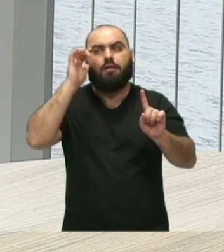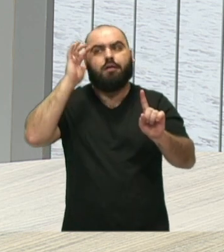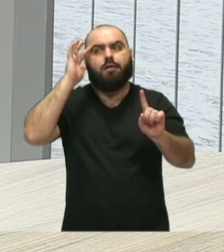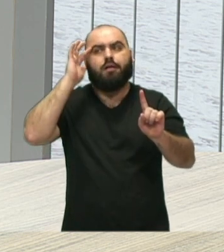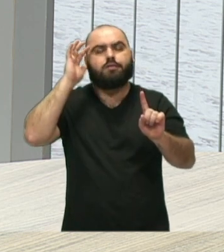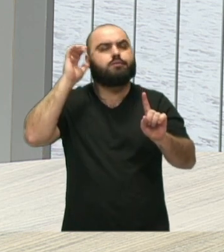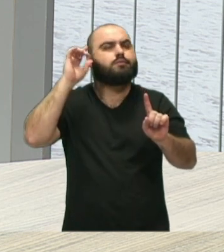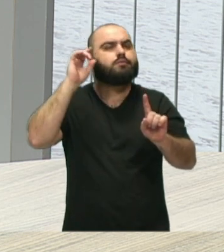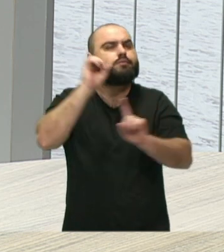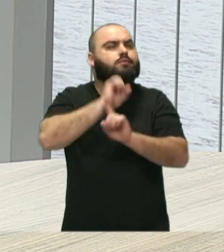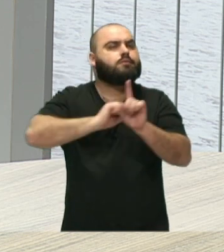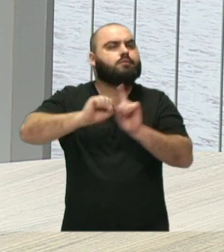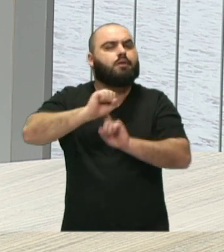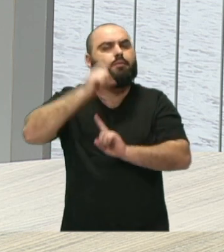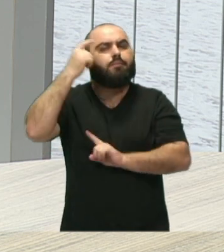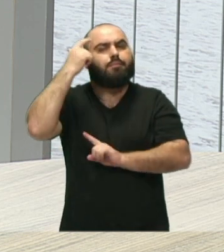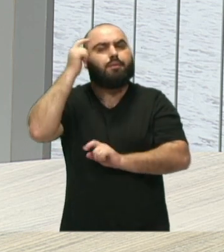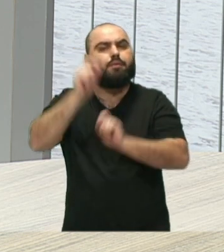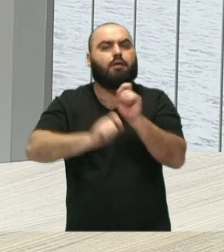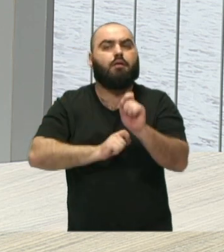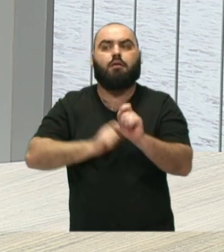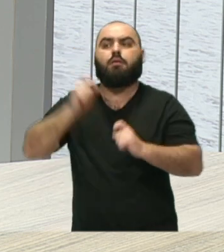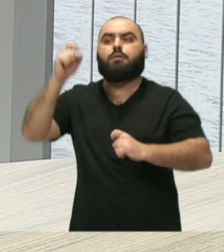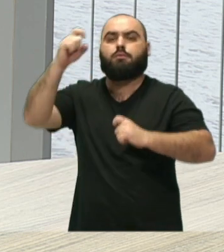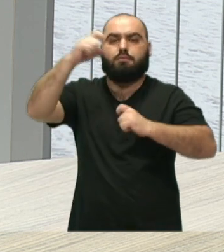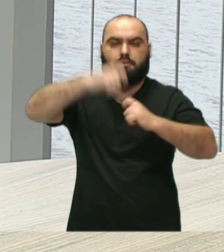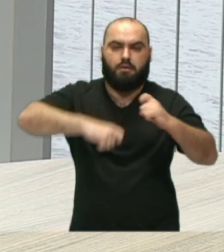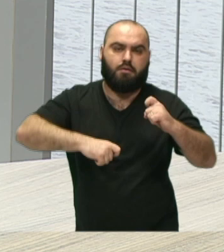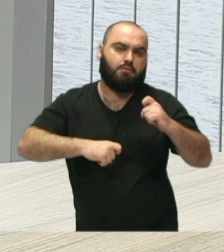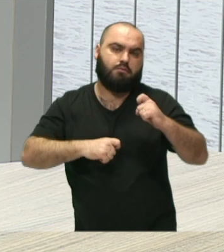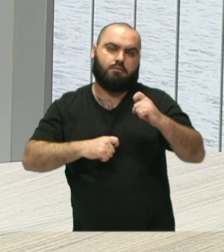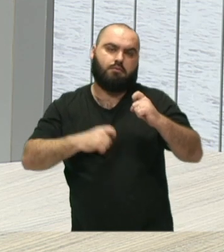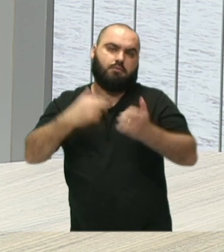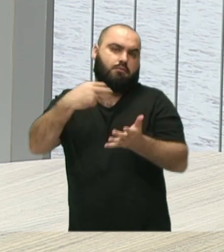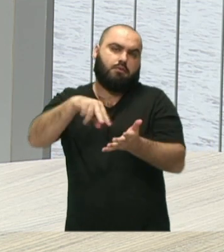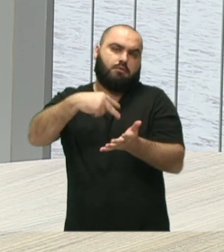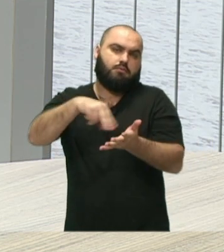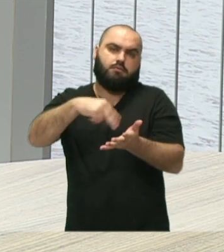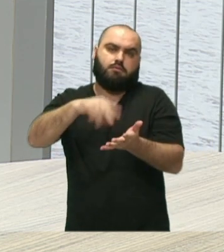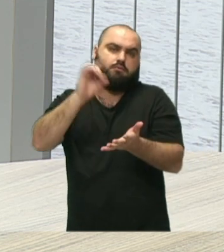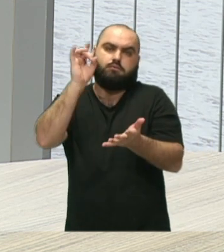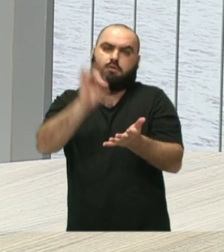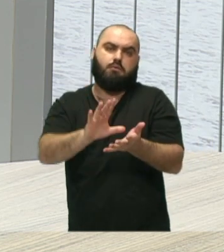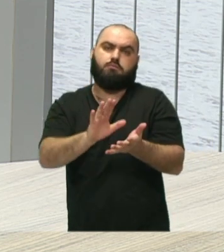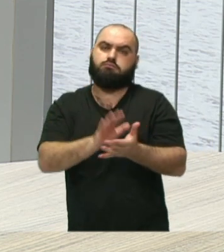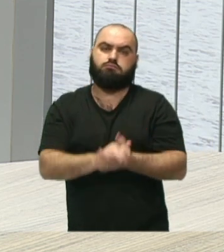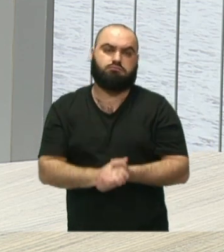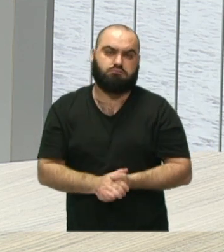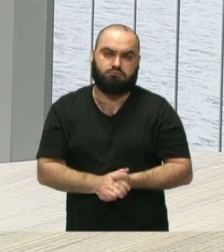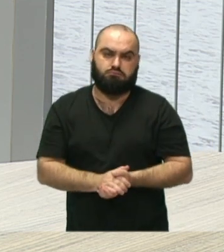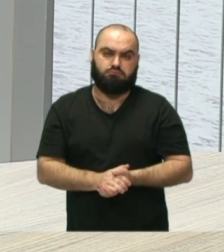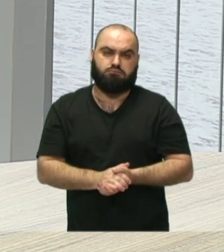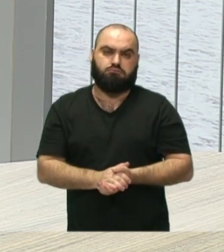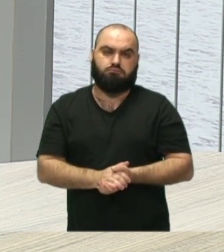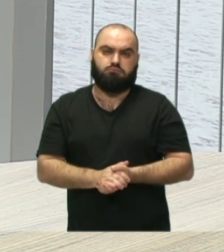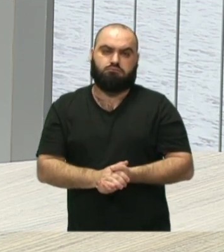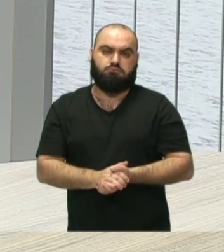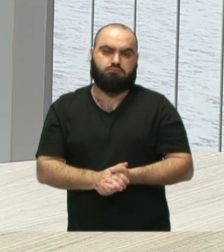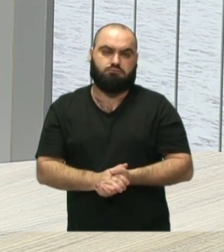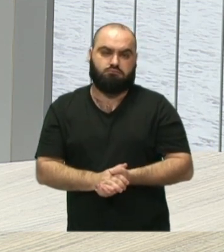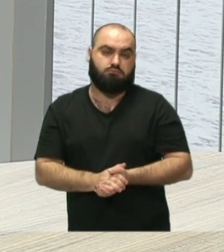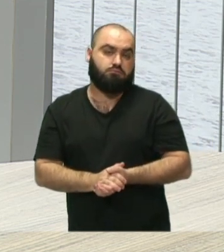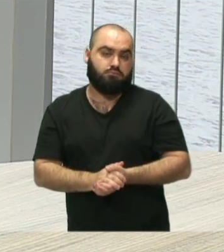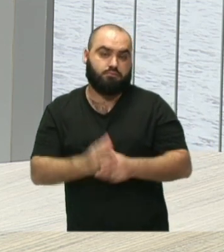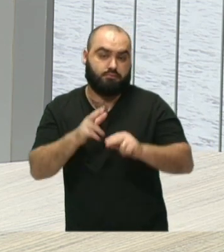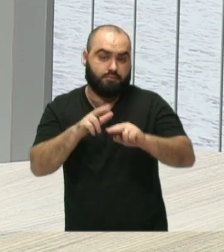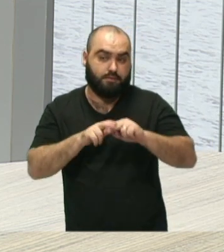da sociedade brasileira, está ligada à sexualidade, sensualidade e à dança. E é isso. E para sermos